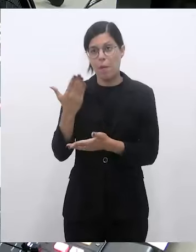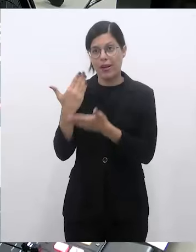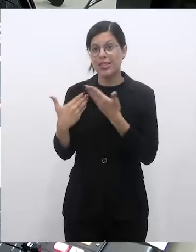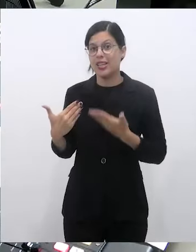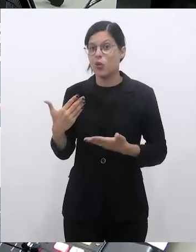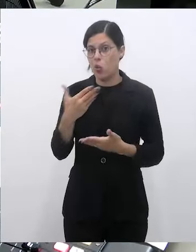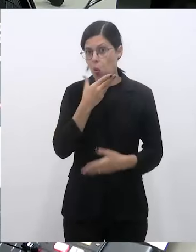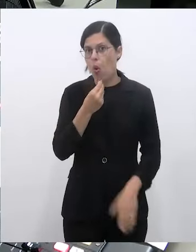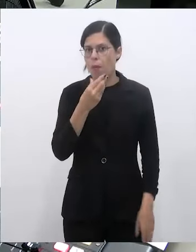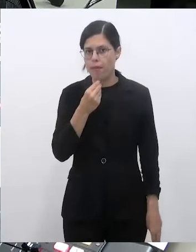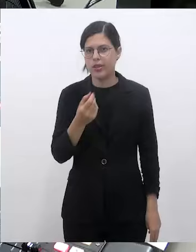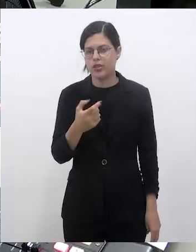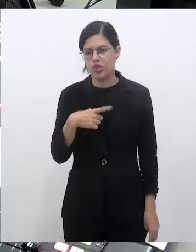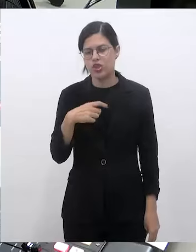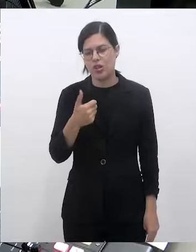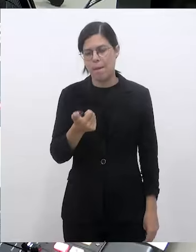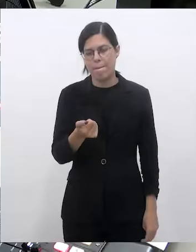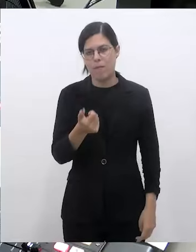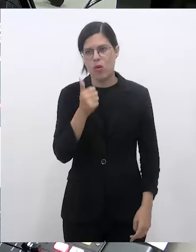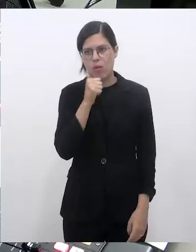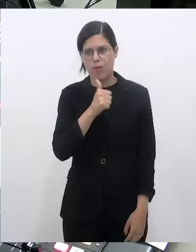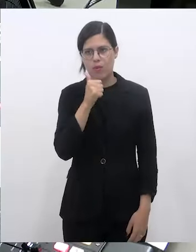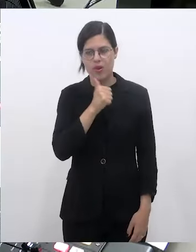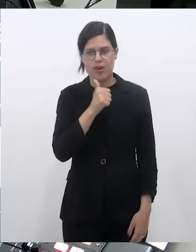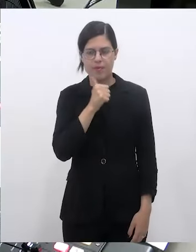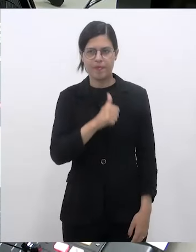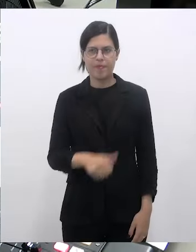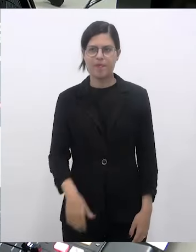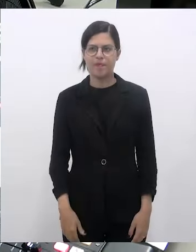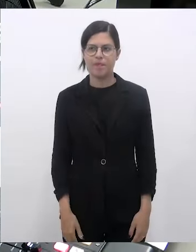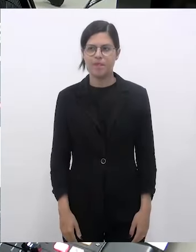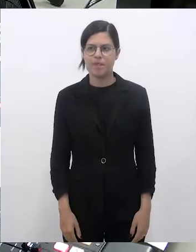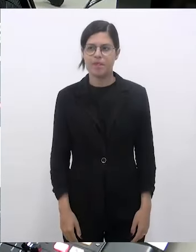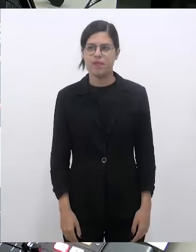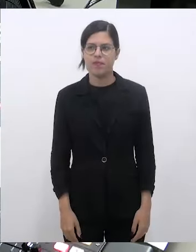com homens. Tinham muito poucas mulheres antigamente.